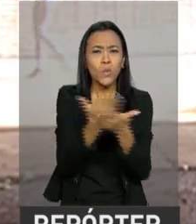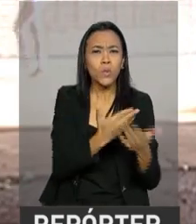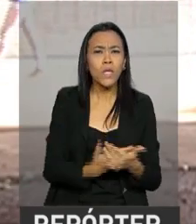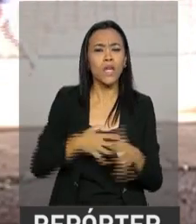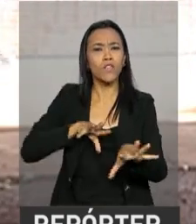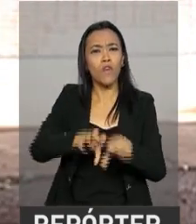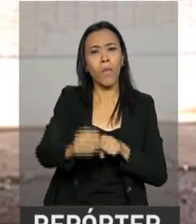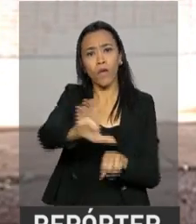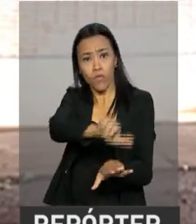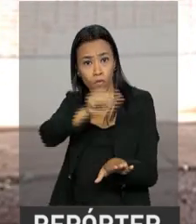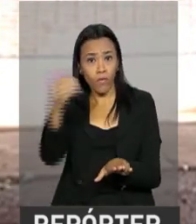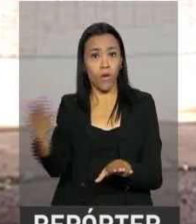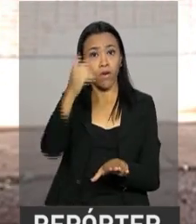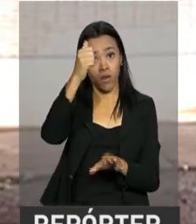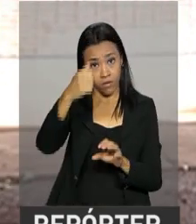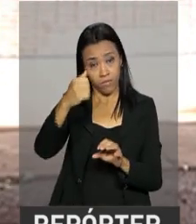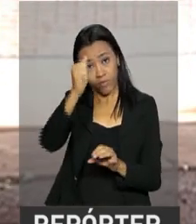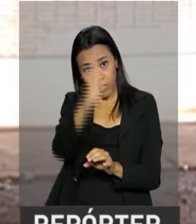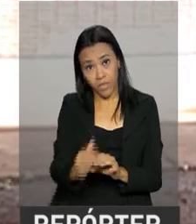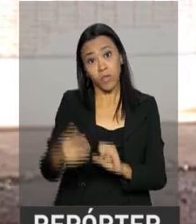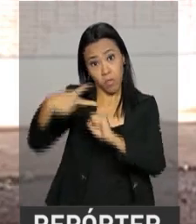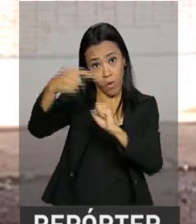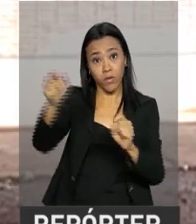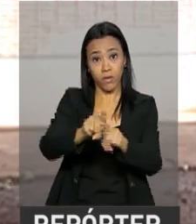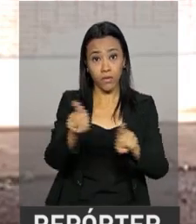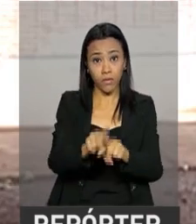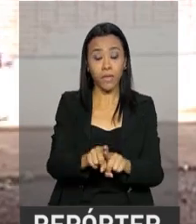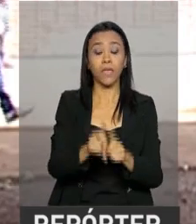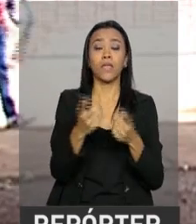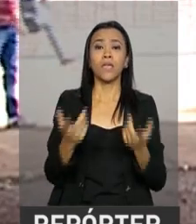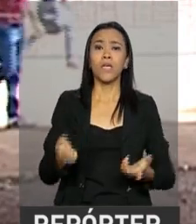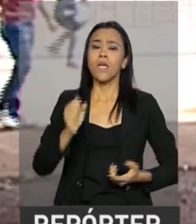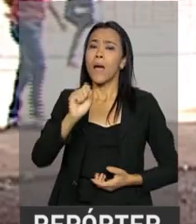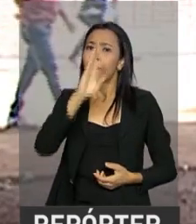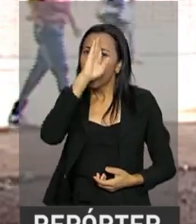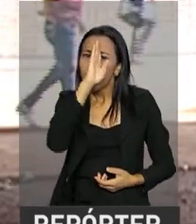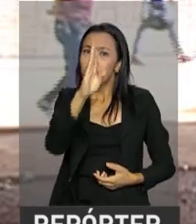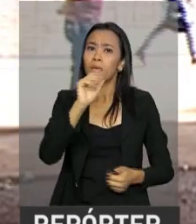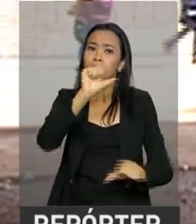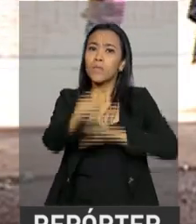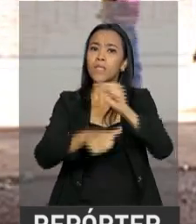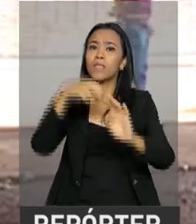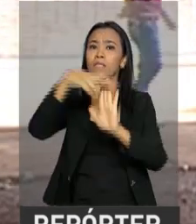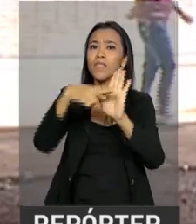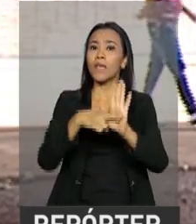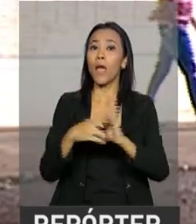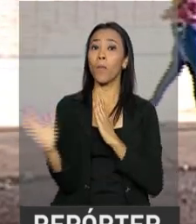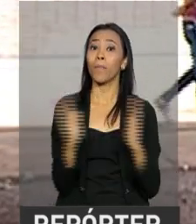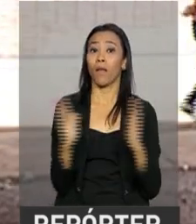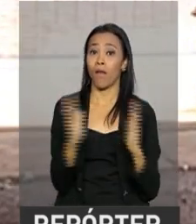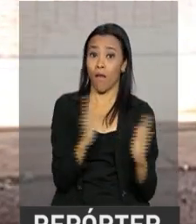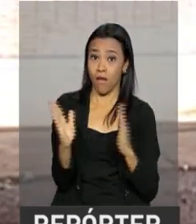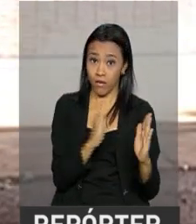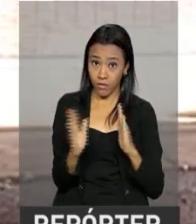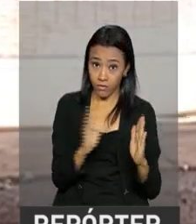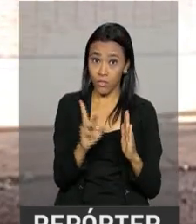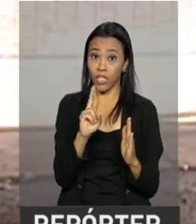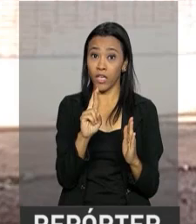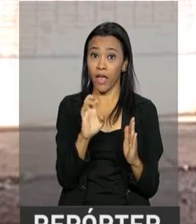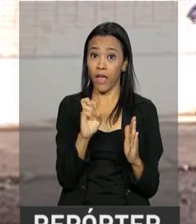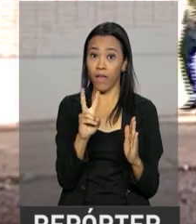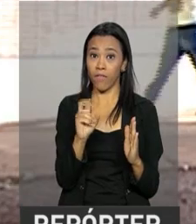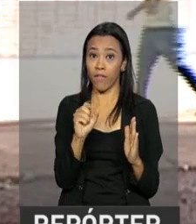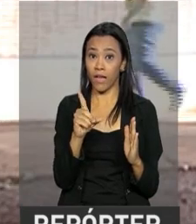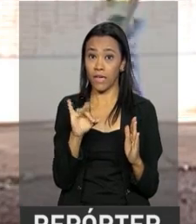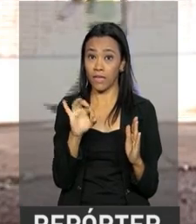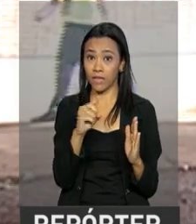cursos de graduação e pós-graduação no exterior uma das principais mudanças é o prazo de revalidação Antes